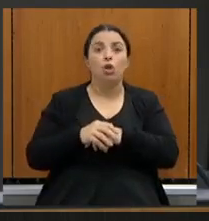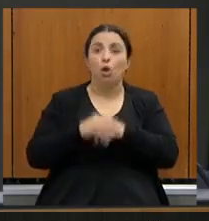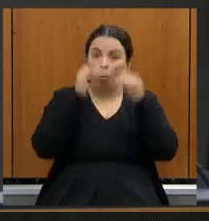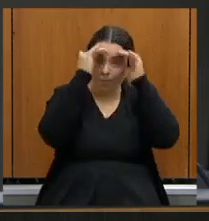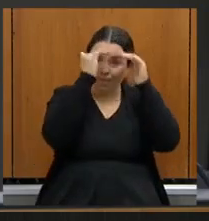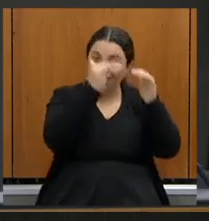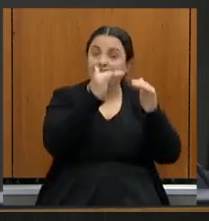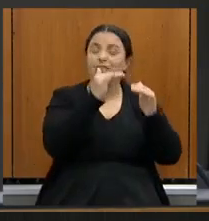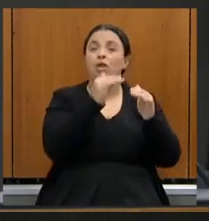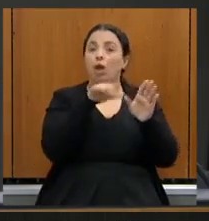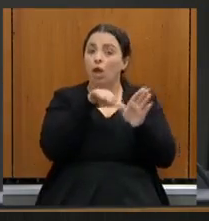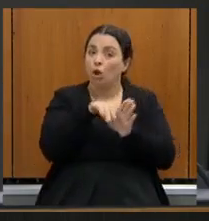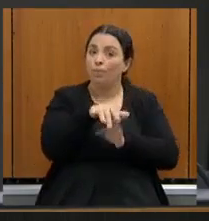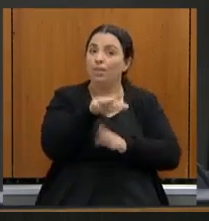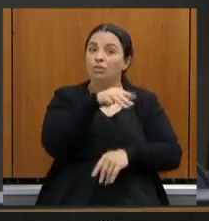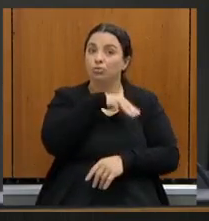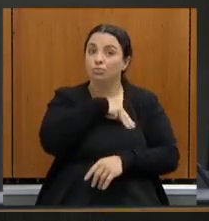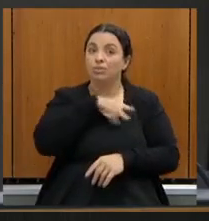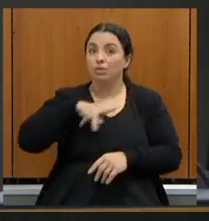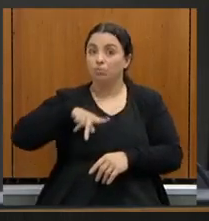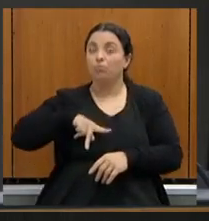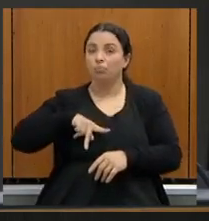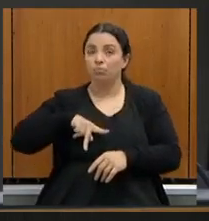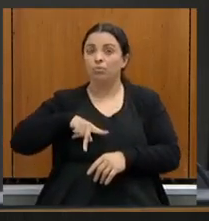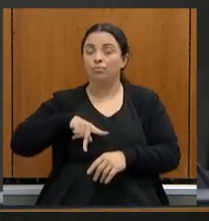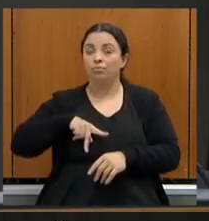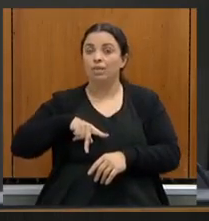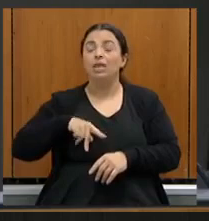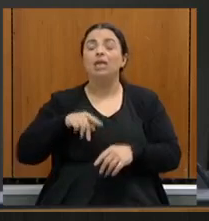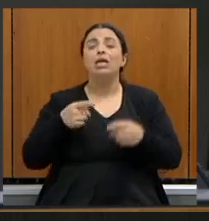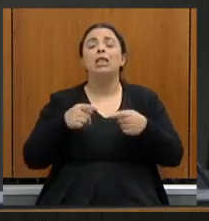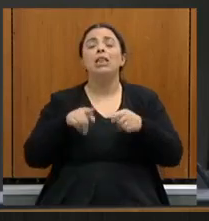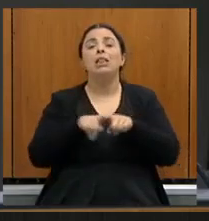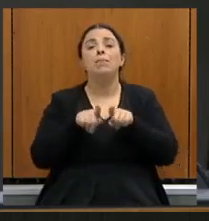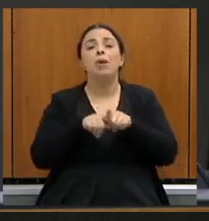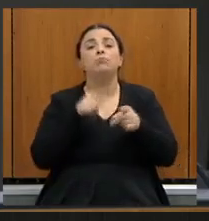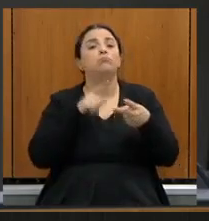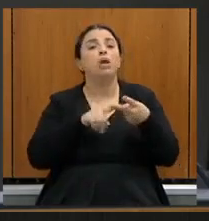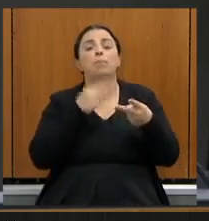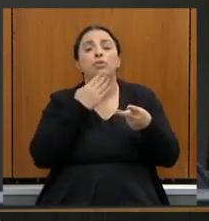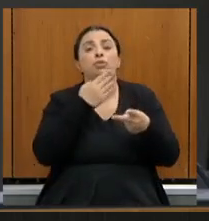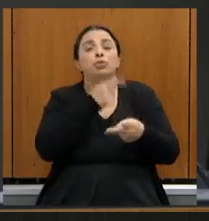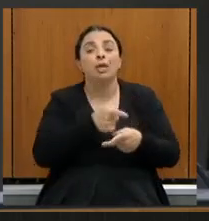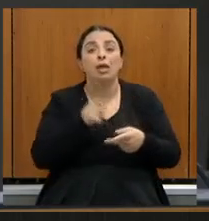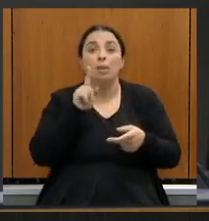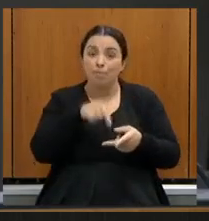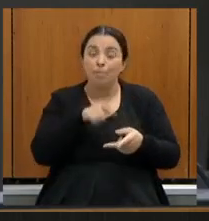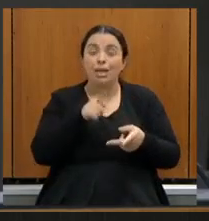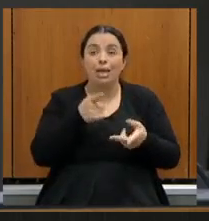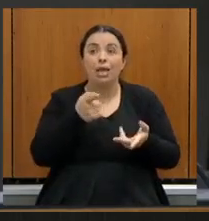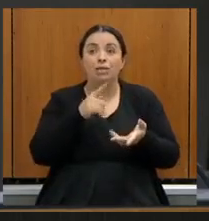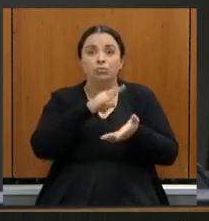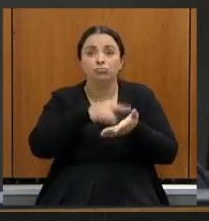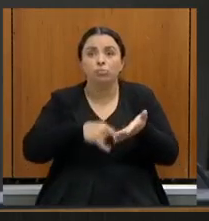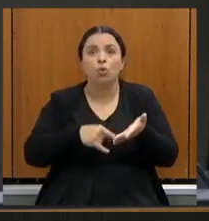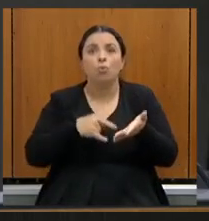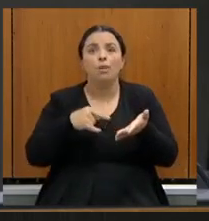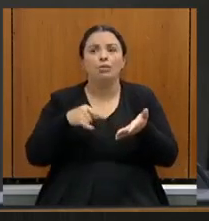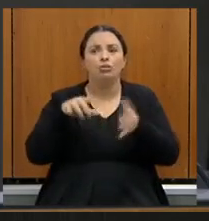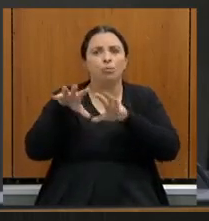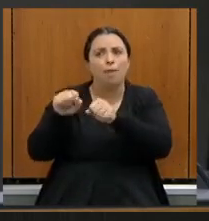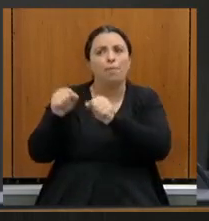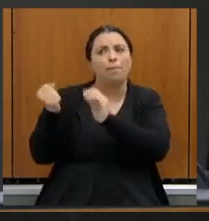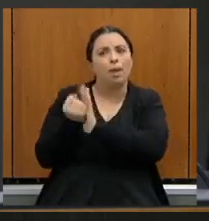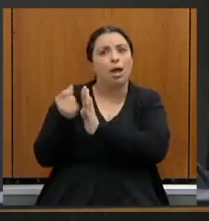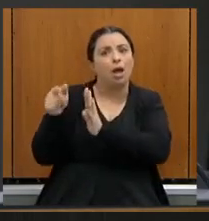e também a solicitação para que seja aprovado conforme ou que a secretaria batalhe pela sua aprovação